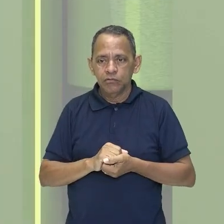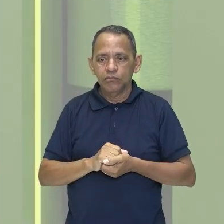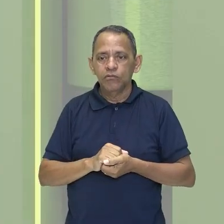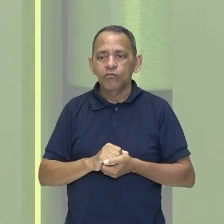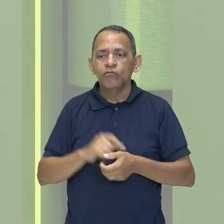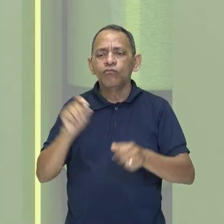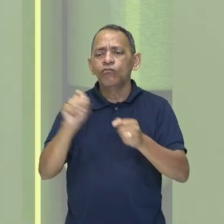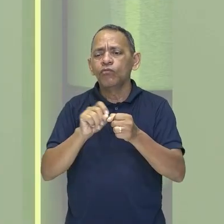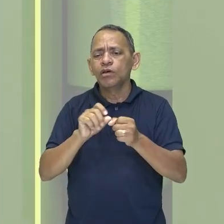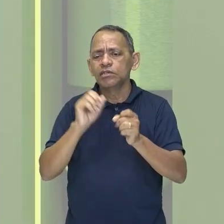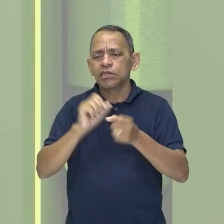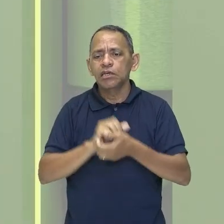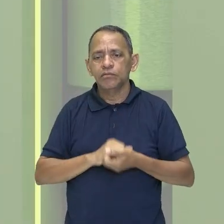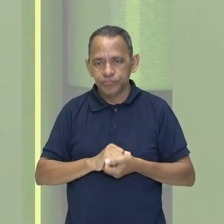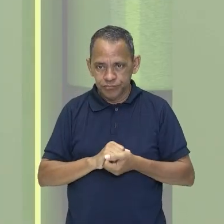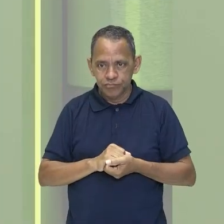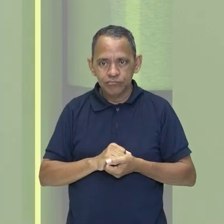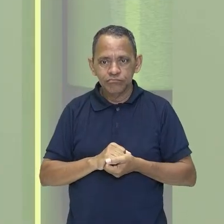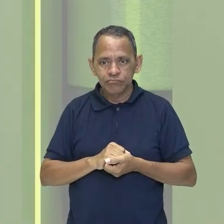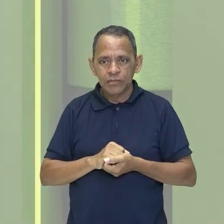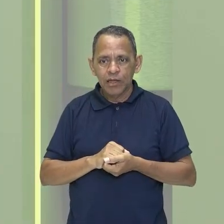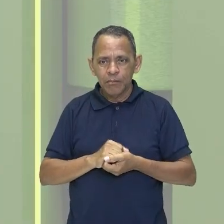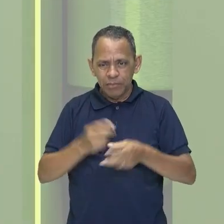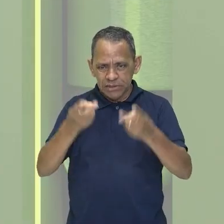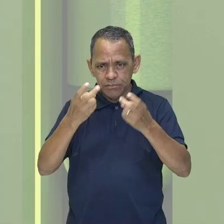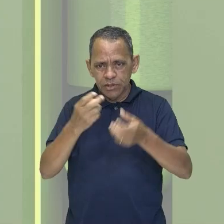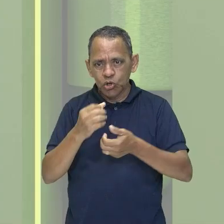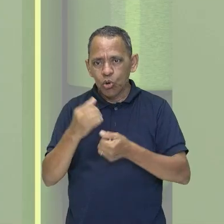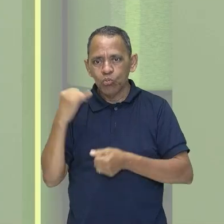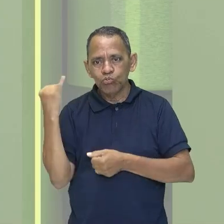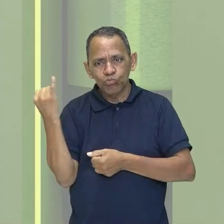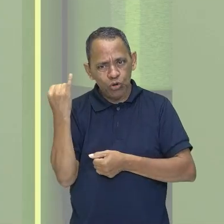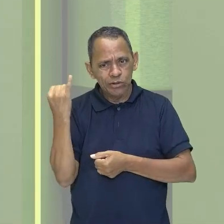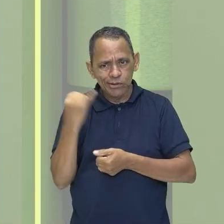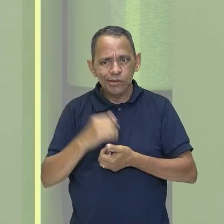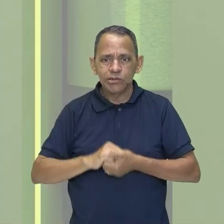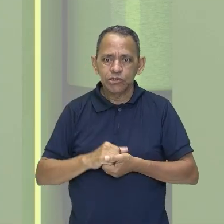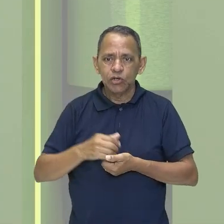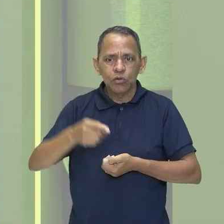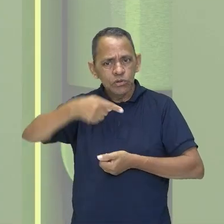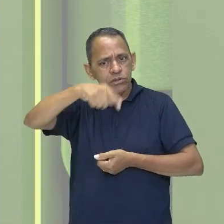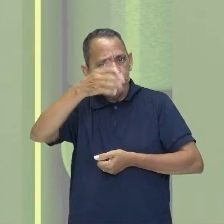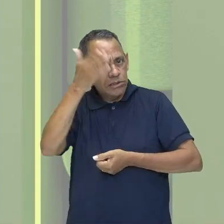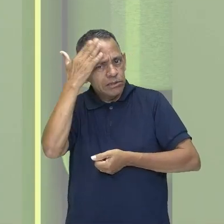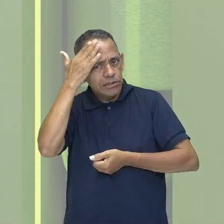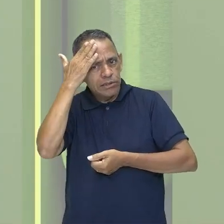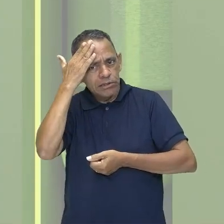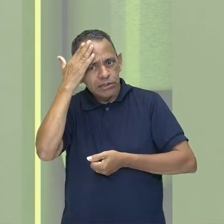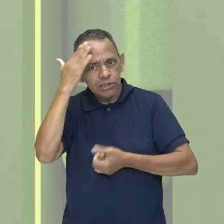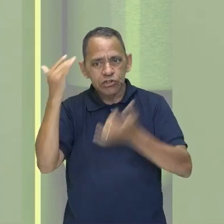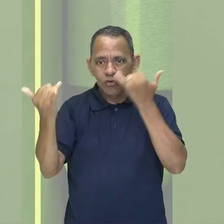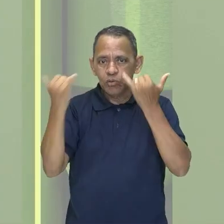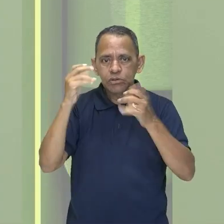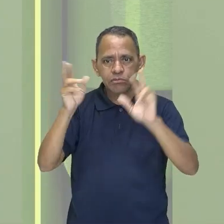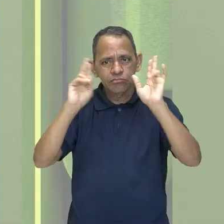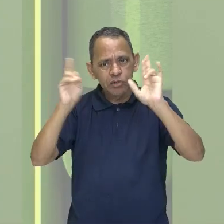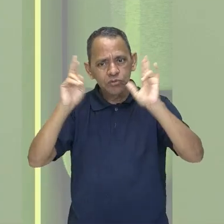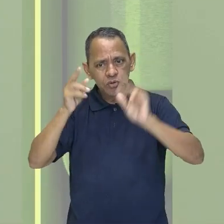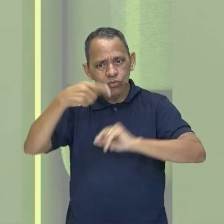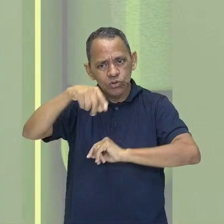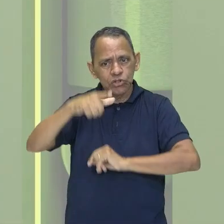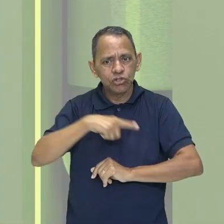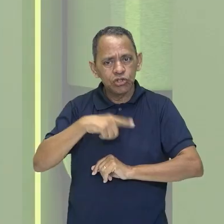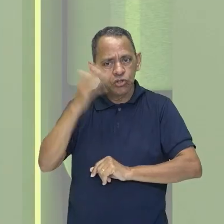tá? Muito interessante, né? Então, é muito importante você entender todas essas informações. Eu espero que você tenha entendido